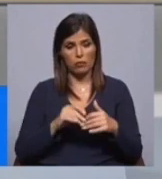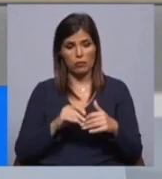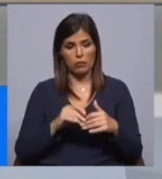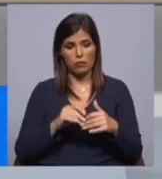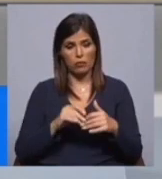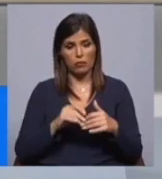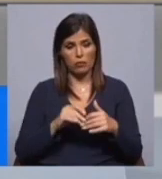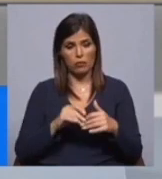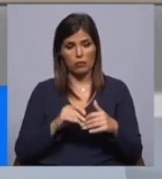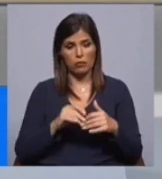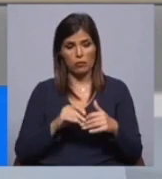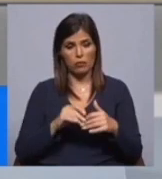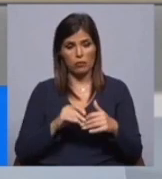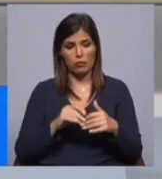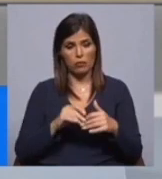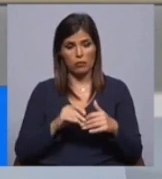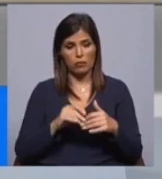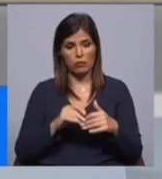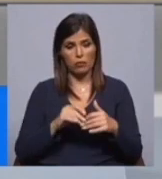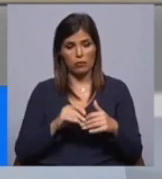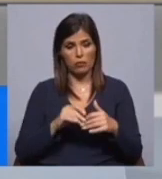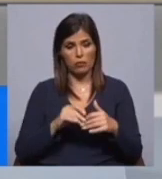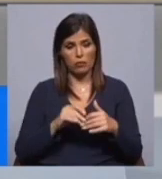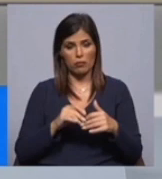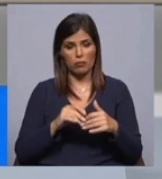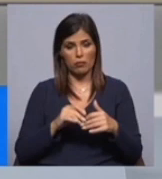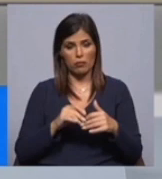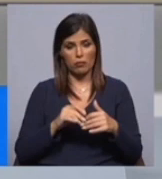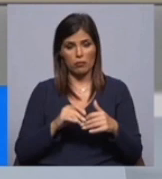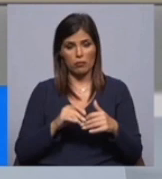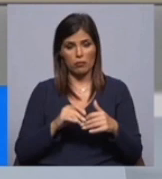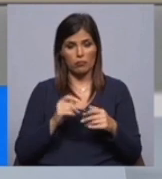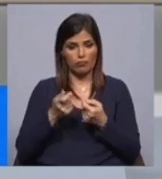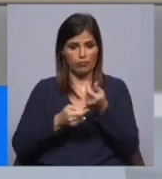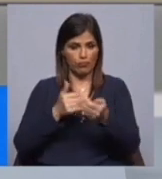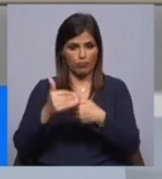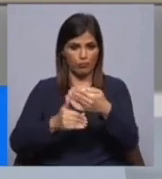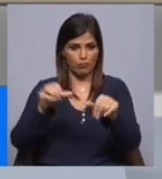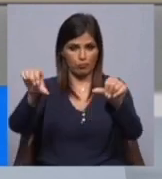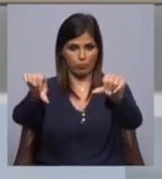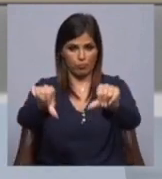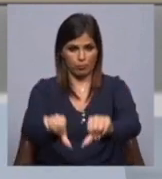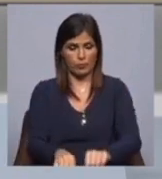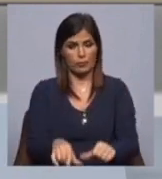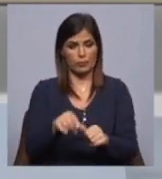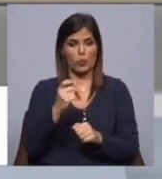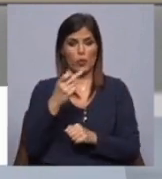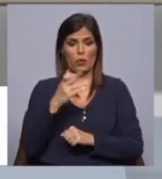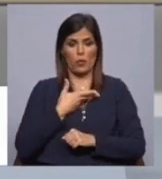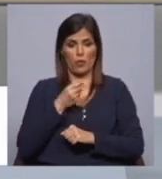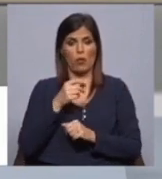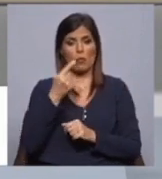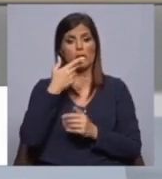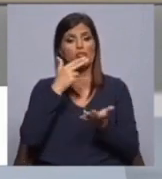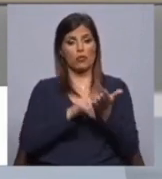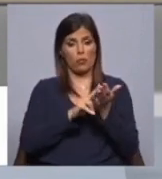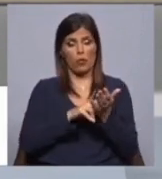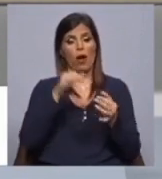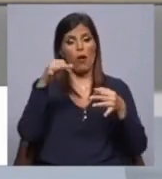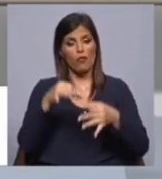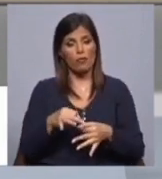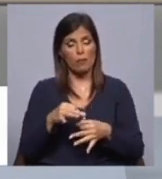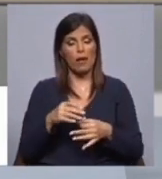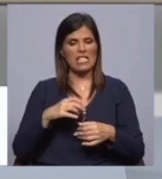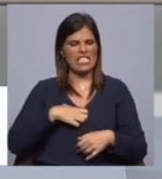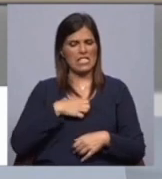cognitivo progressivo? Então quer dizer que o homem vai mesmo ser julgado? Isto é uma pouca vergonha. Uma das testemunhas chamadas a confirmar os sintomas